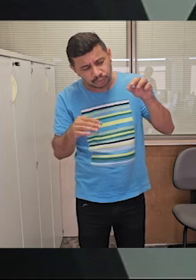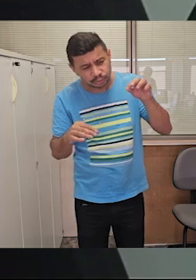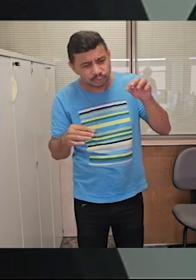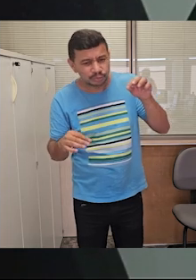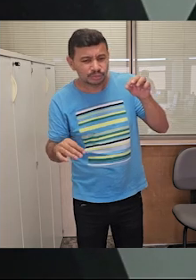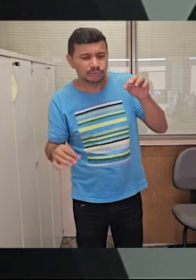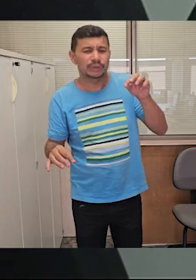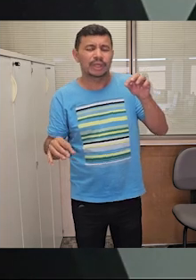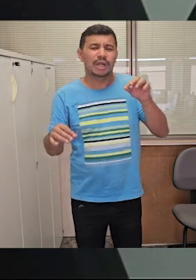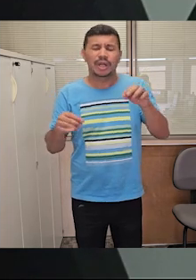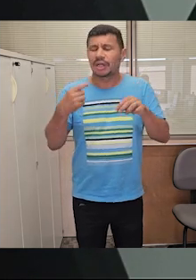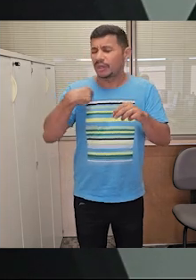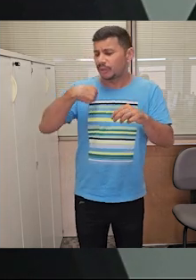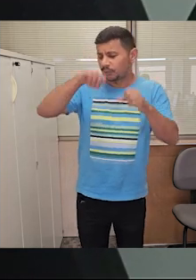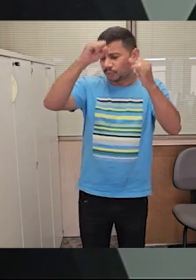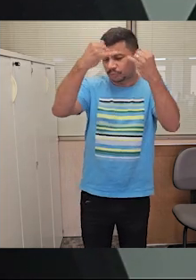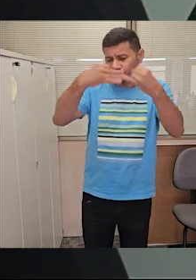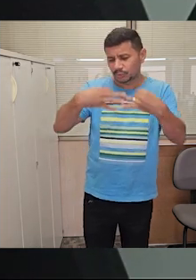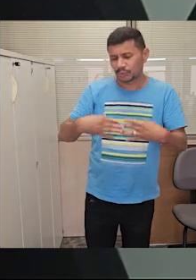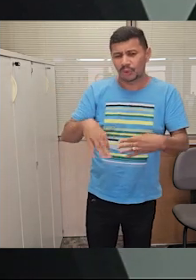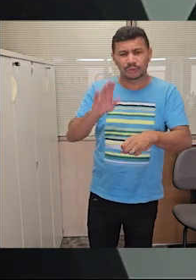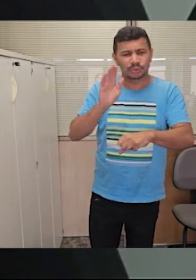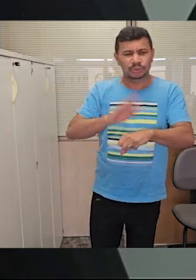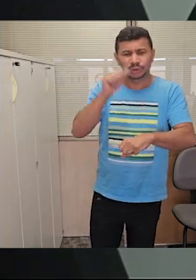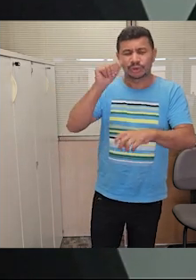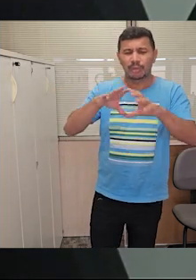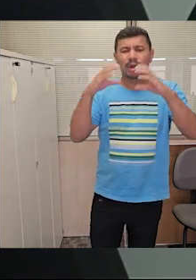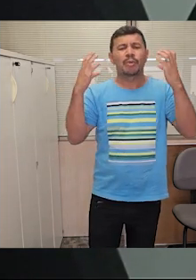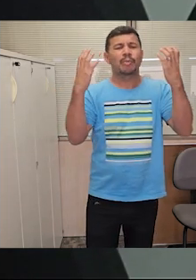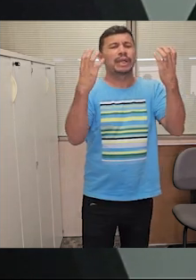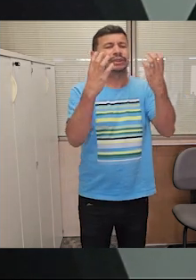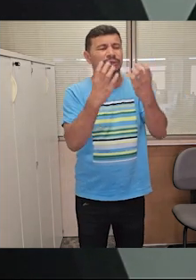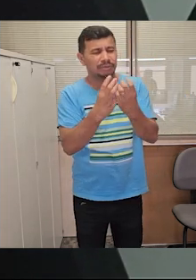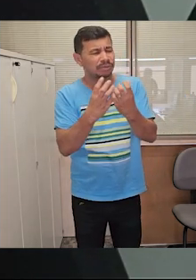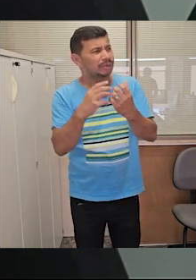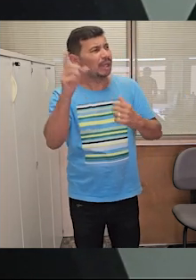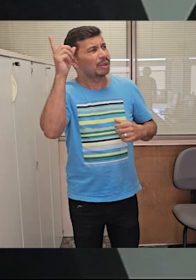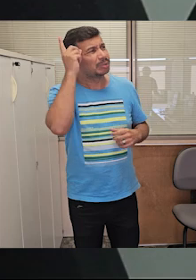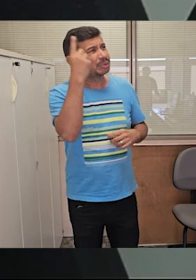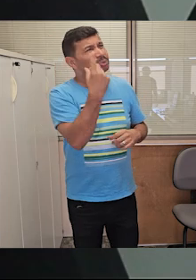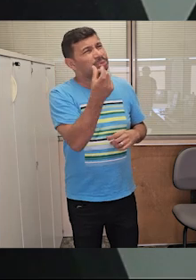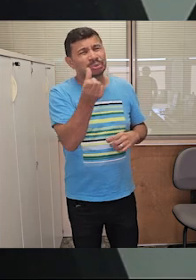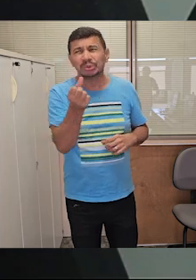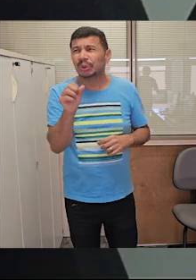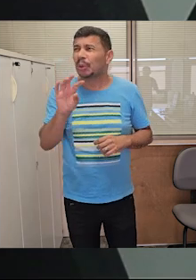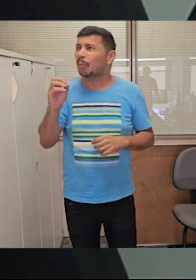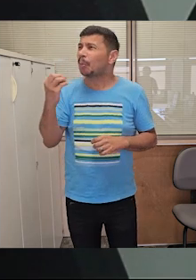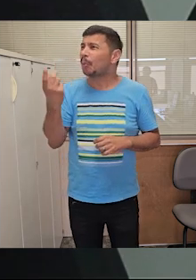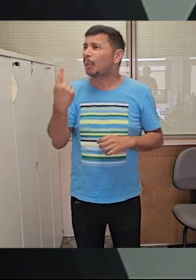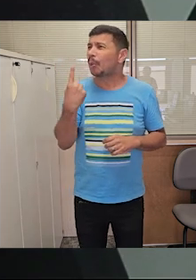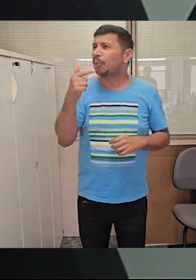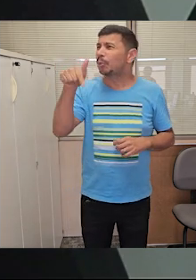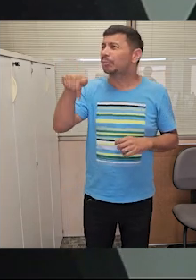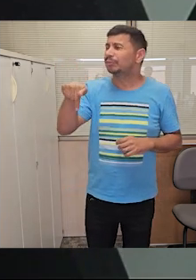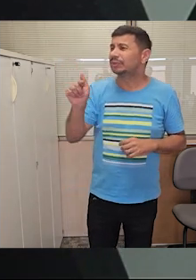vou chamar uma assembleia, então, para o dia 16 ou 17 de julho, foi? Foi 16